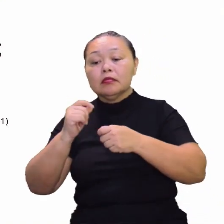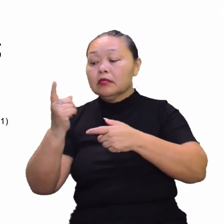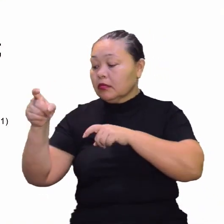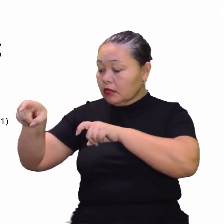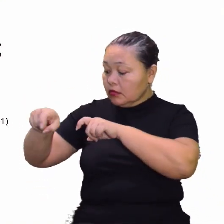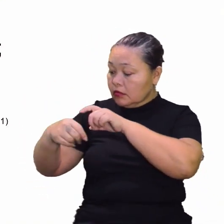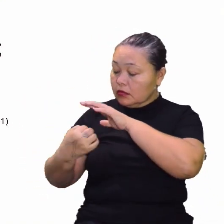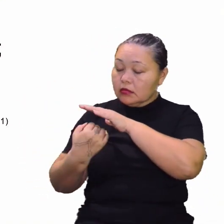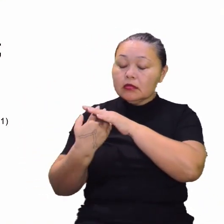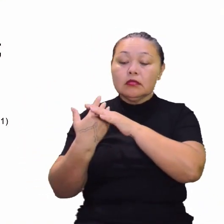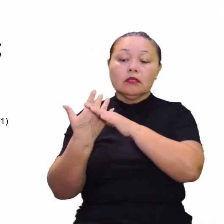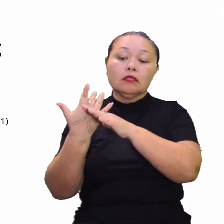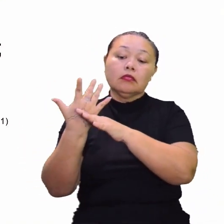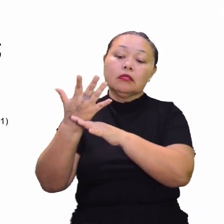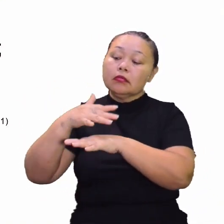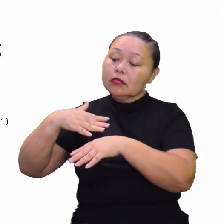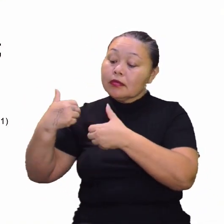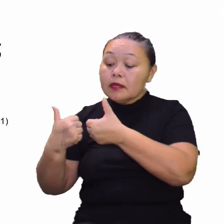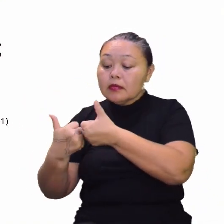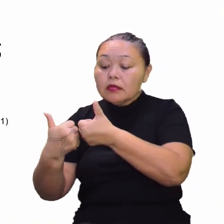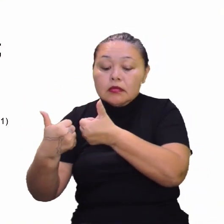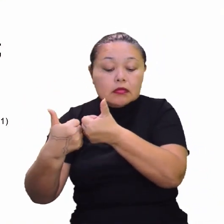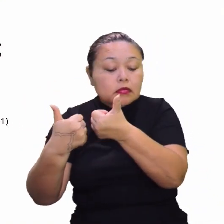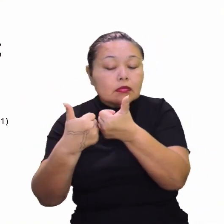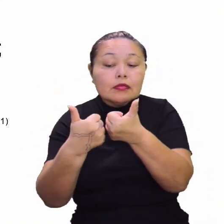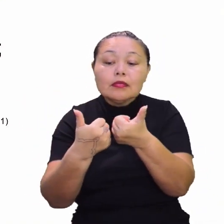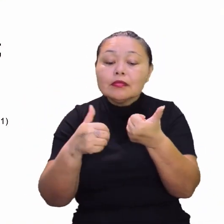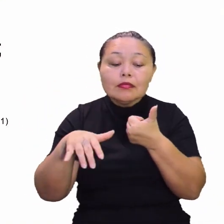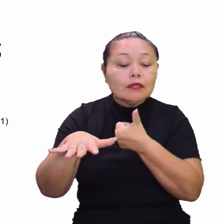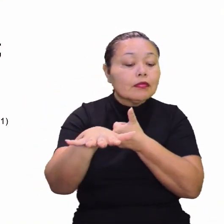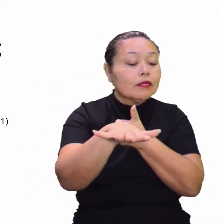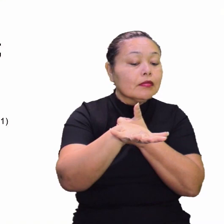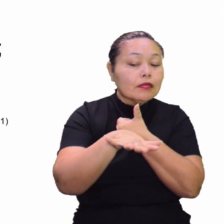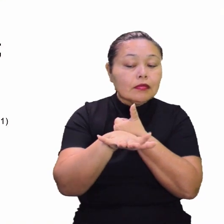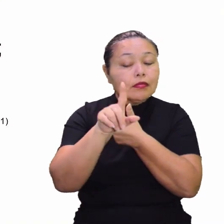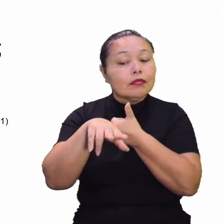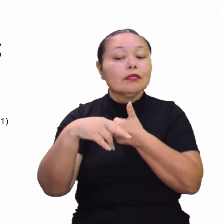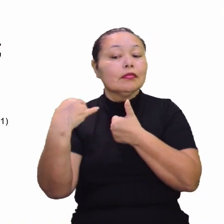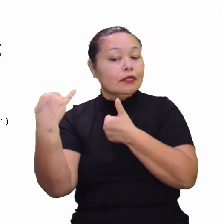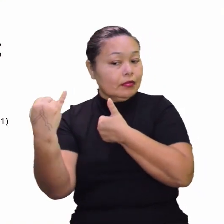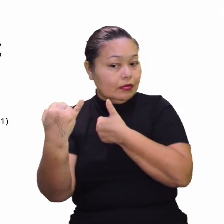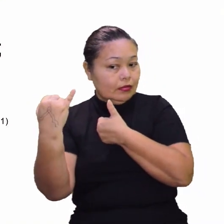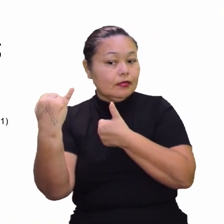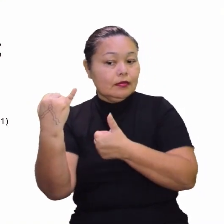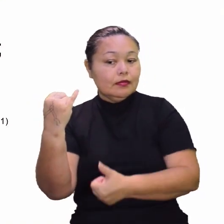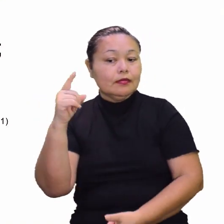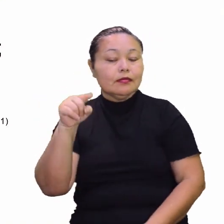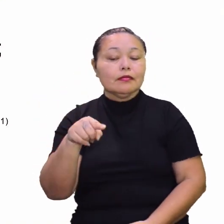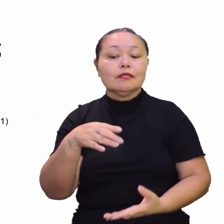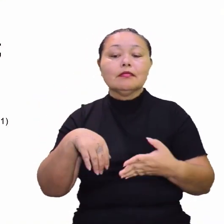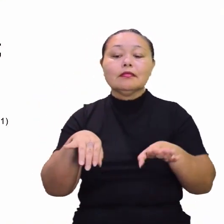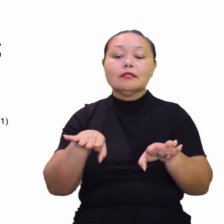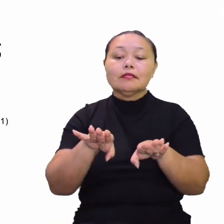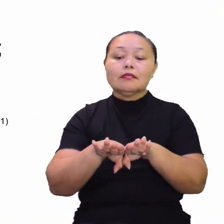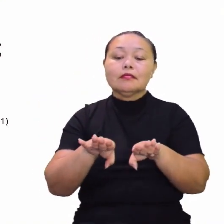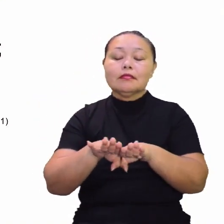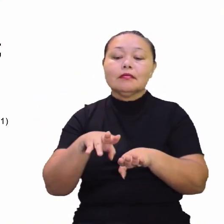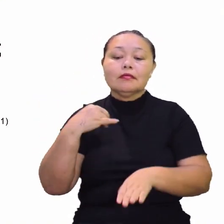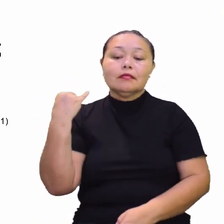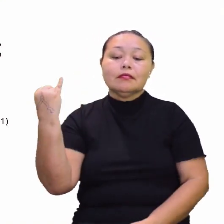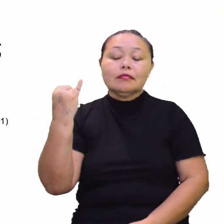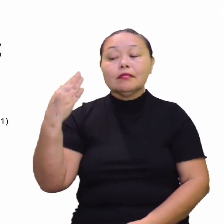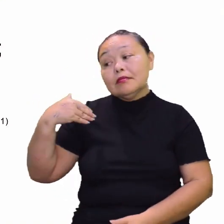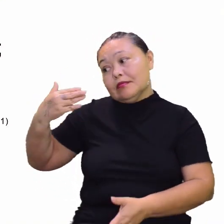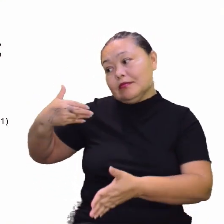das vezes é realizado aí nas proximidades dessas áreas, que é muito importante. Então, ela também tem a sua